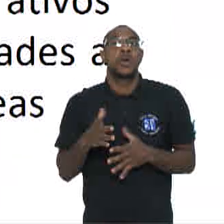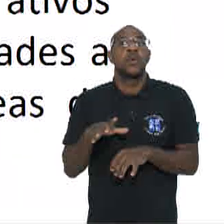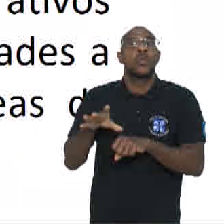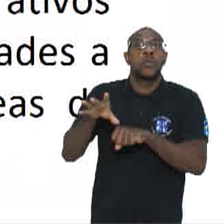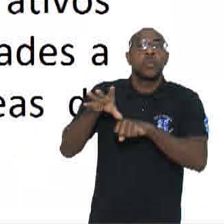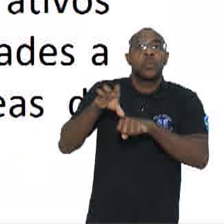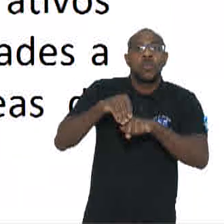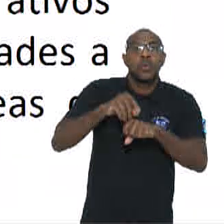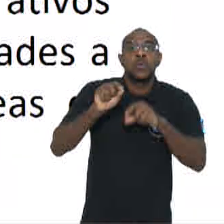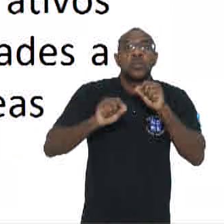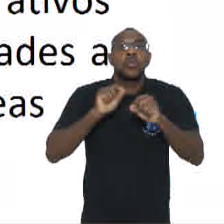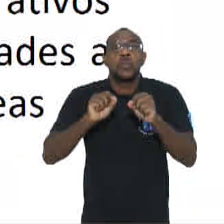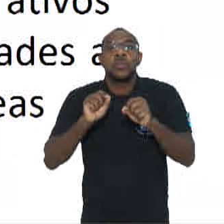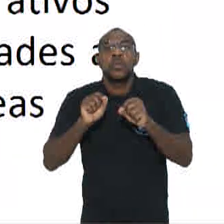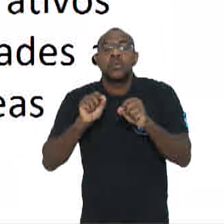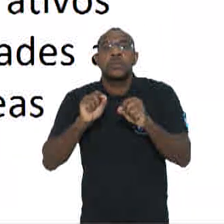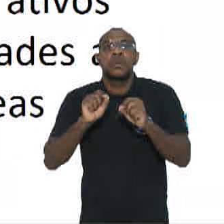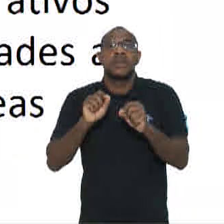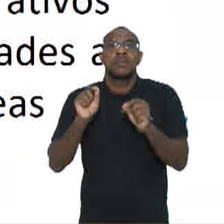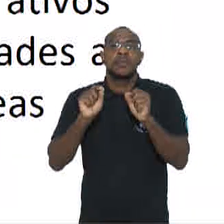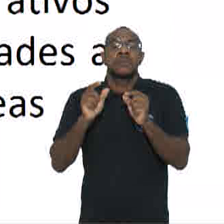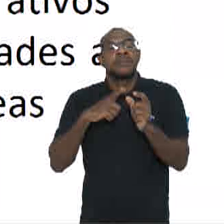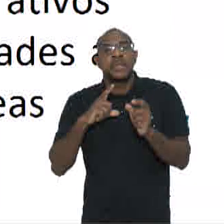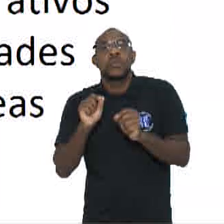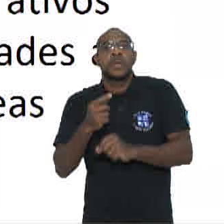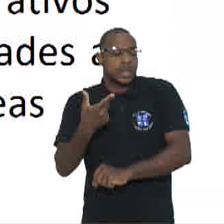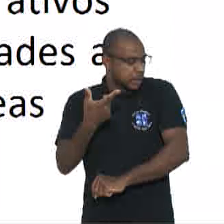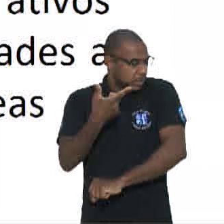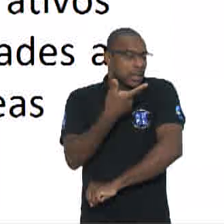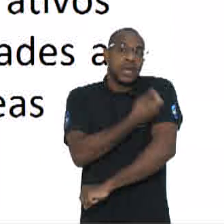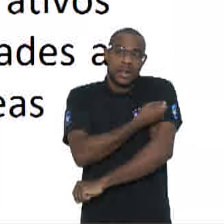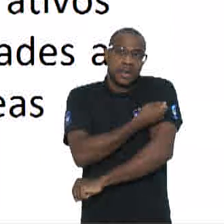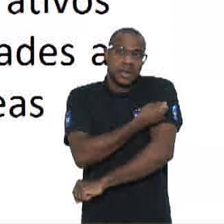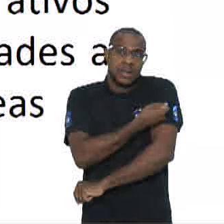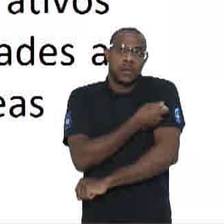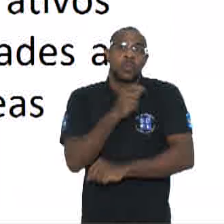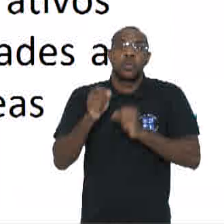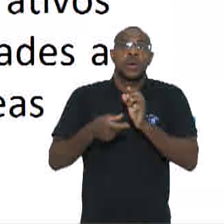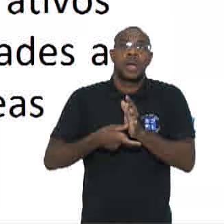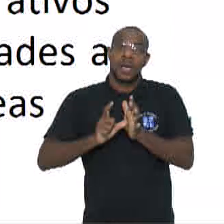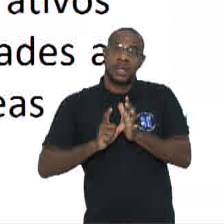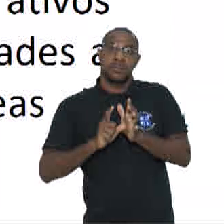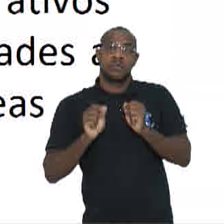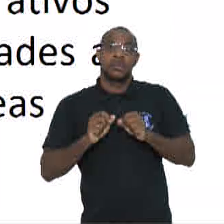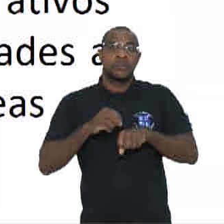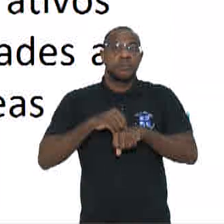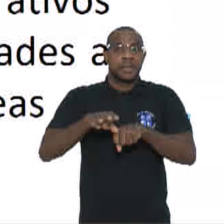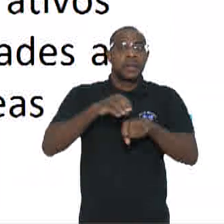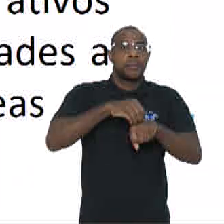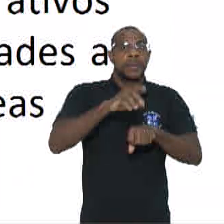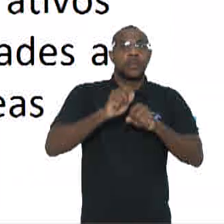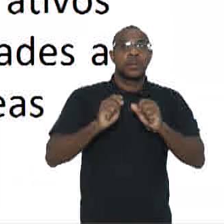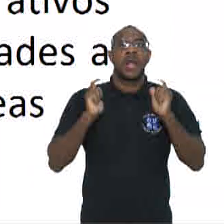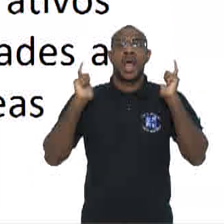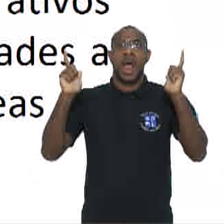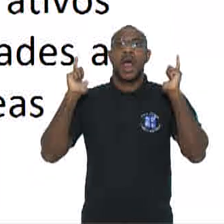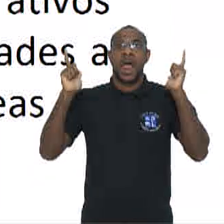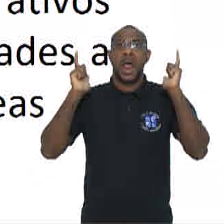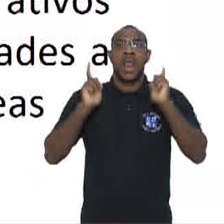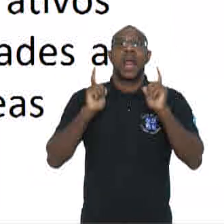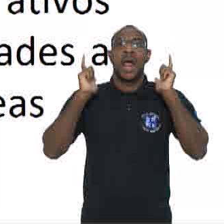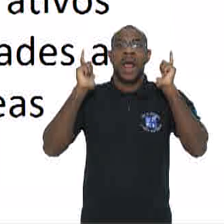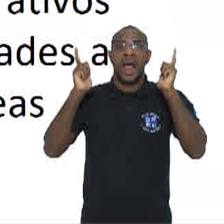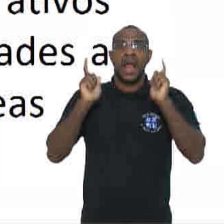conhecido ativista anti-vacina e que liderou protestos de rua em Melbourne contra Bill